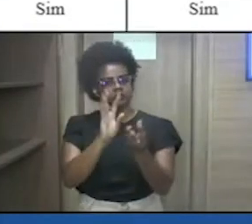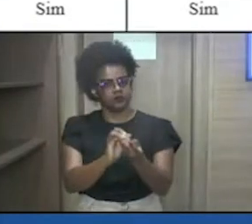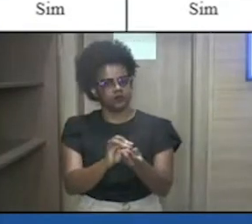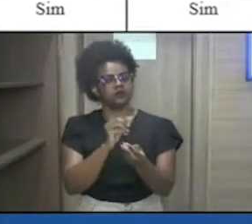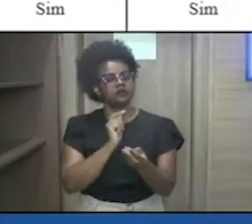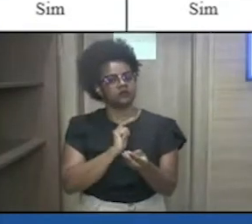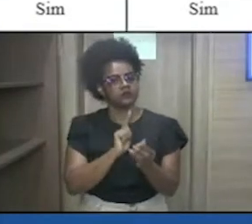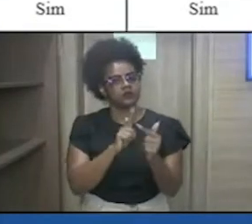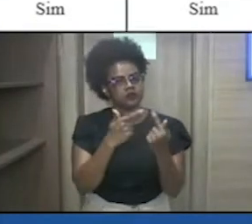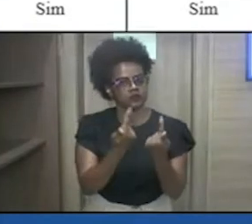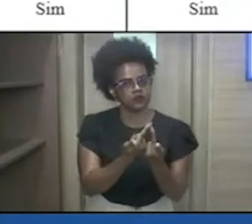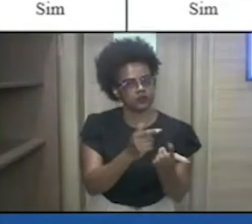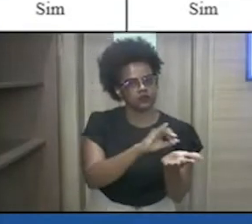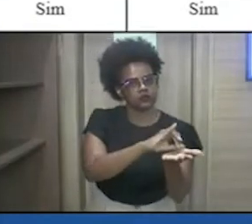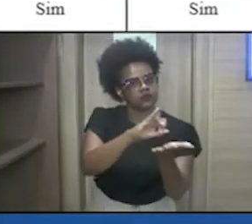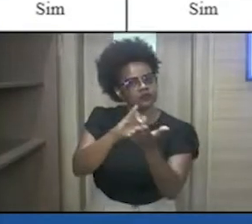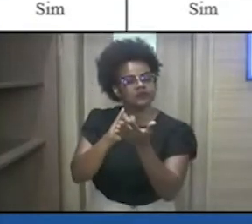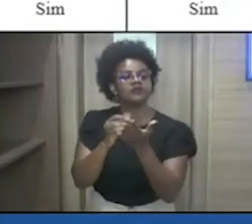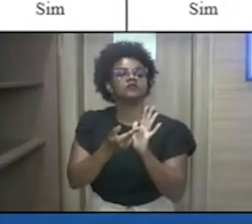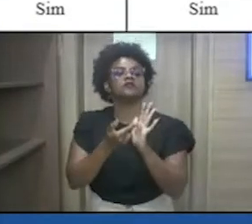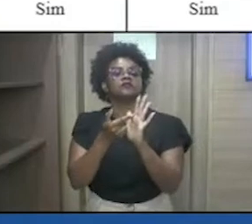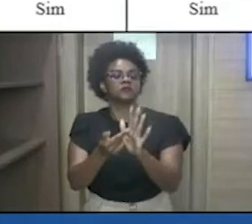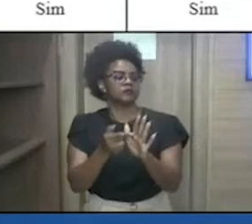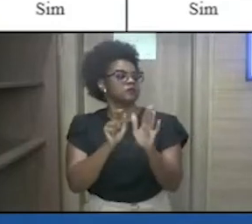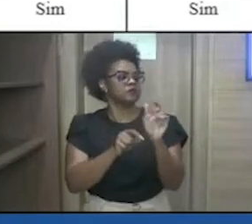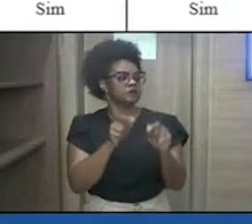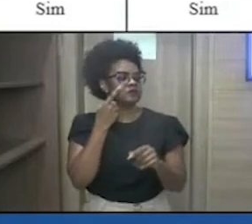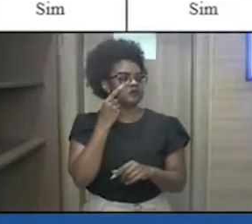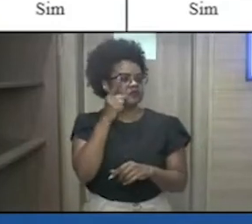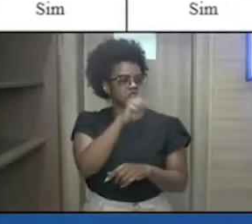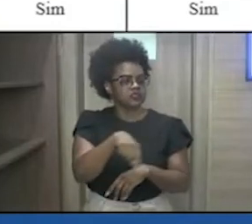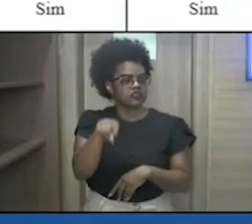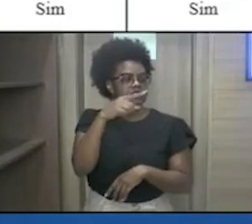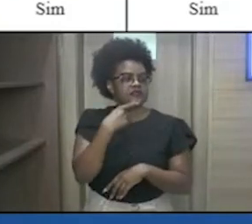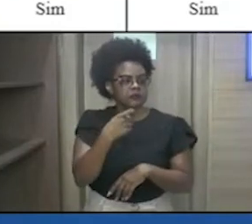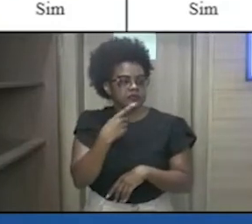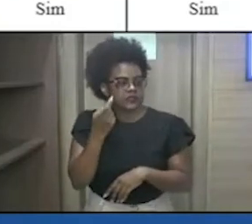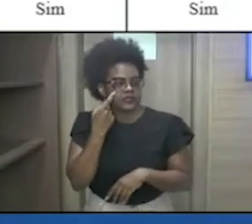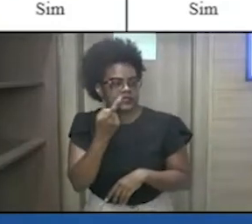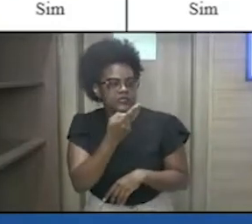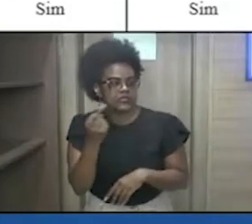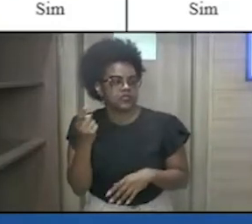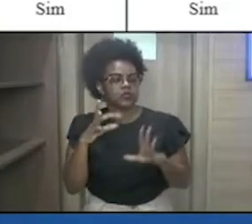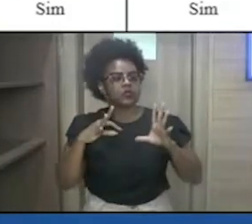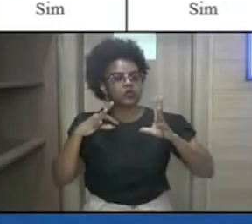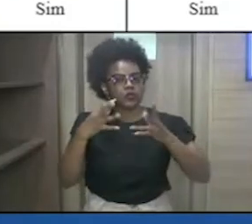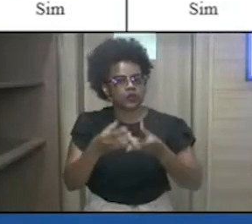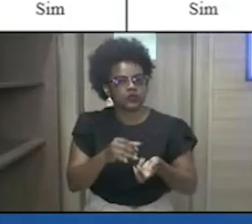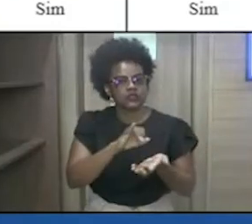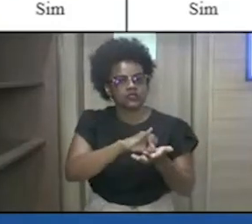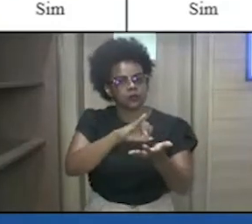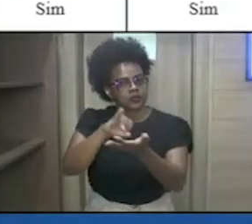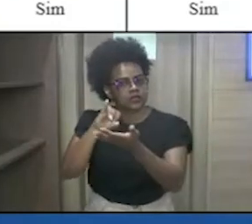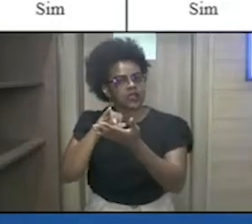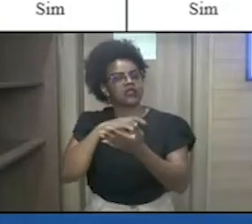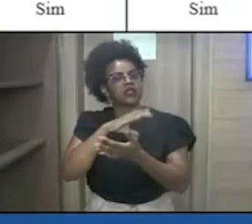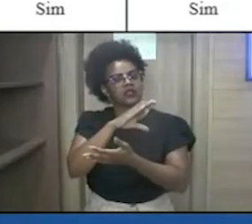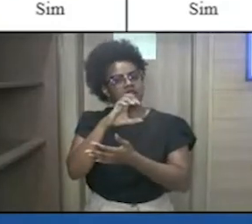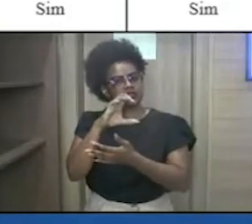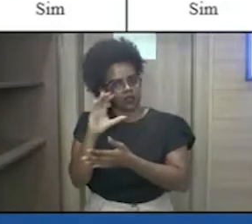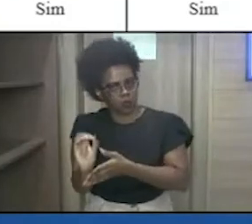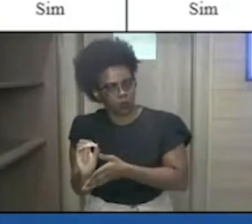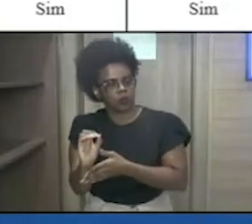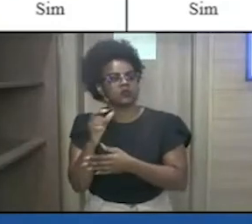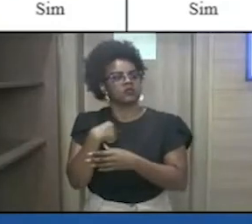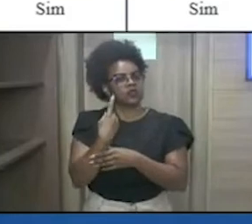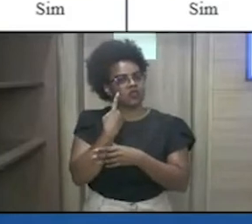das capitais, e o que eu queria destacar é justamente isso. Pela prevalência, todas as capitais possuem CEL, né, e a